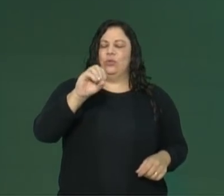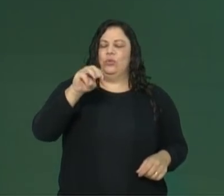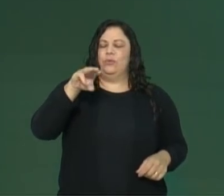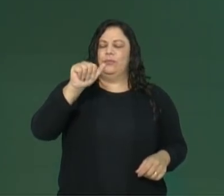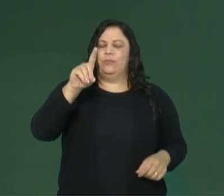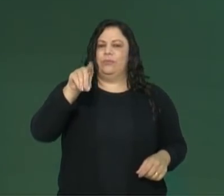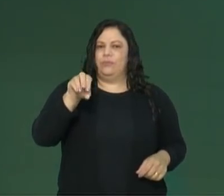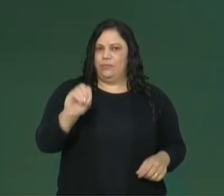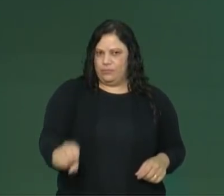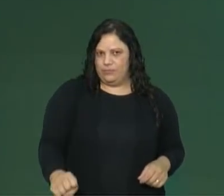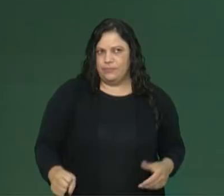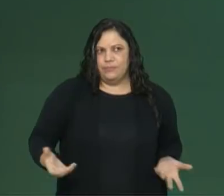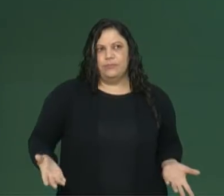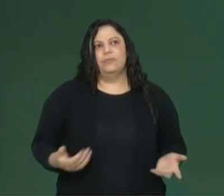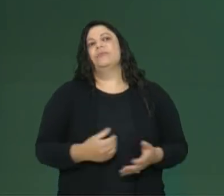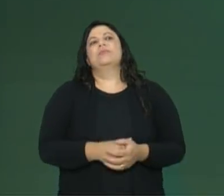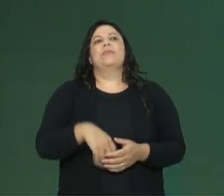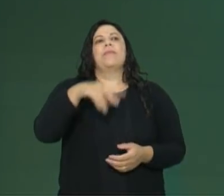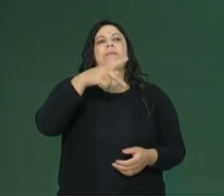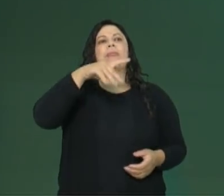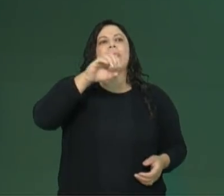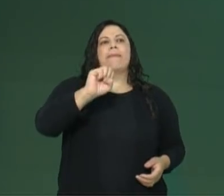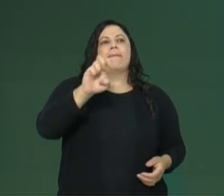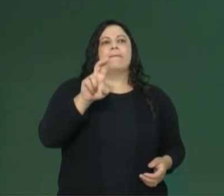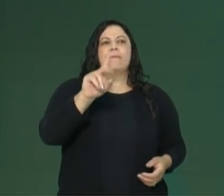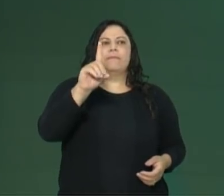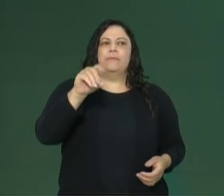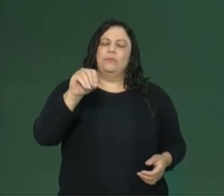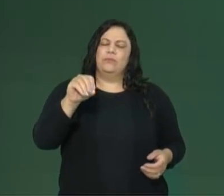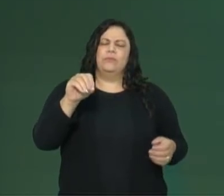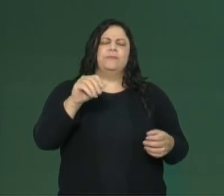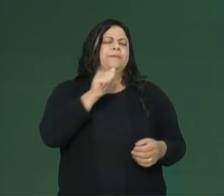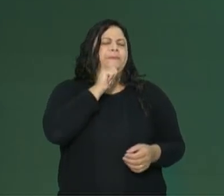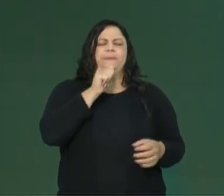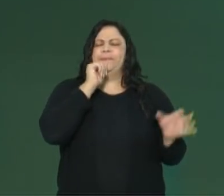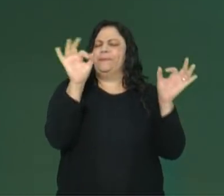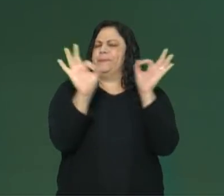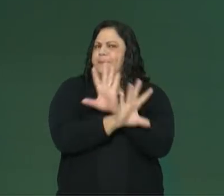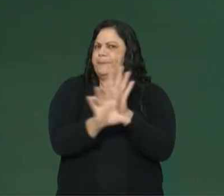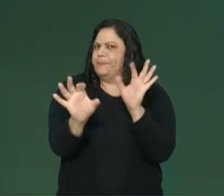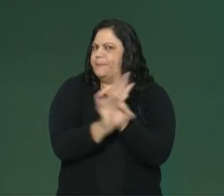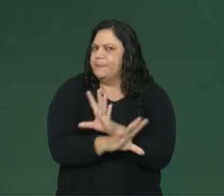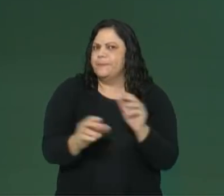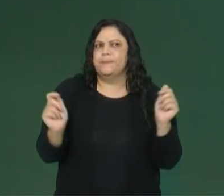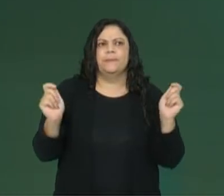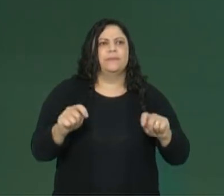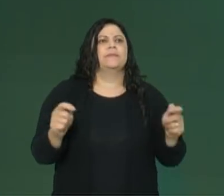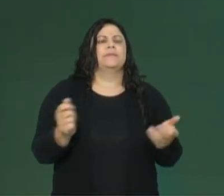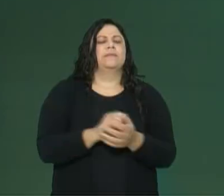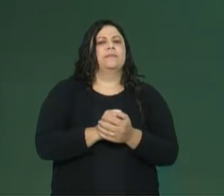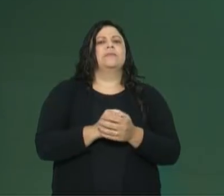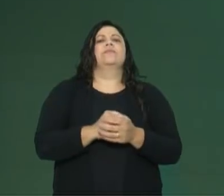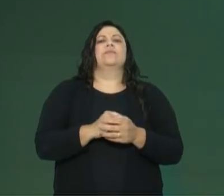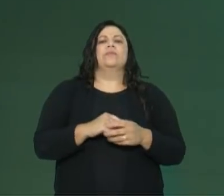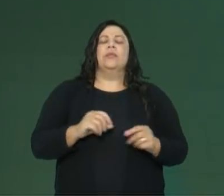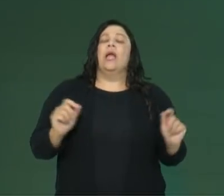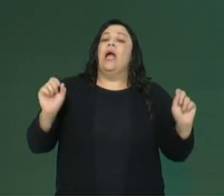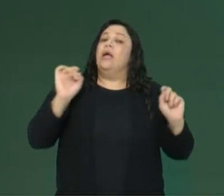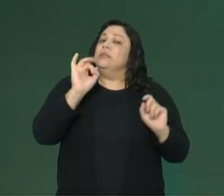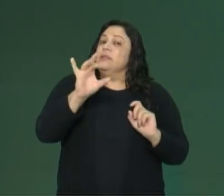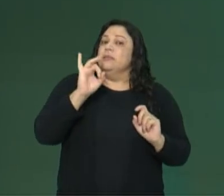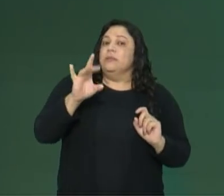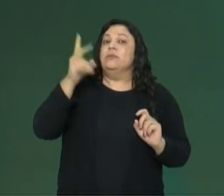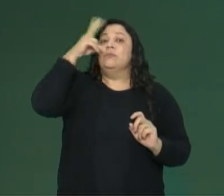triblástico, porém pseudocelomado. O celoma não está pronto. Mas aqui, o sistema digestivo já é completo. É só